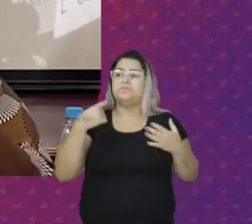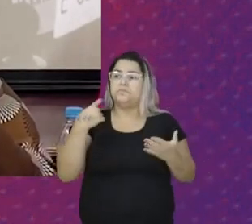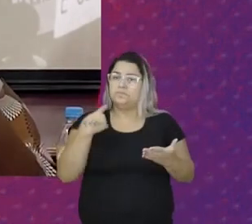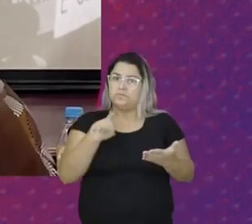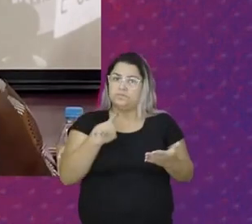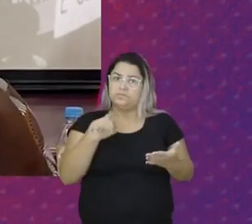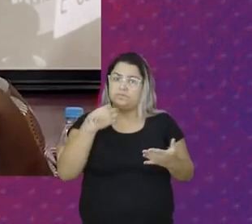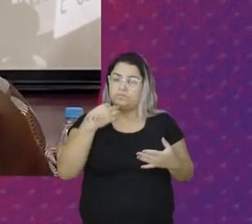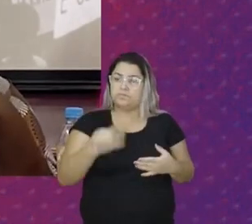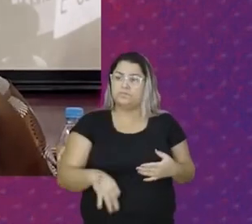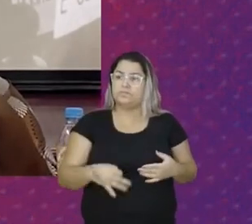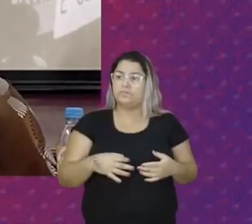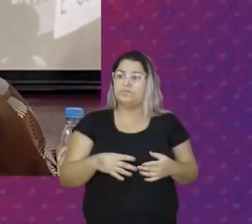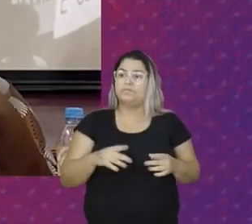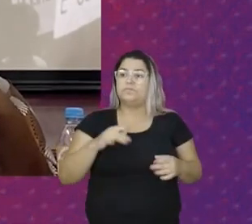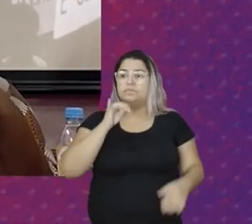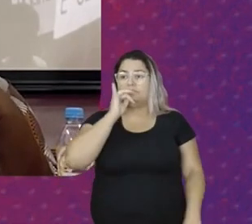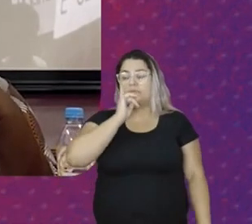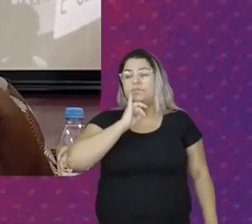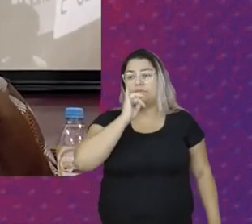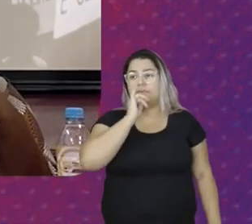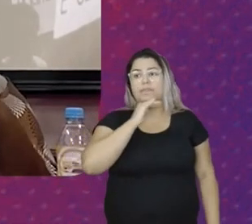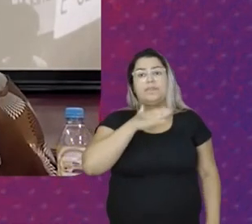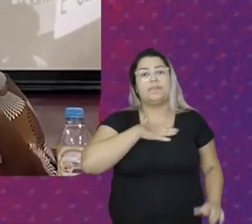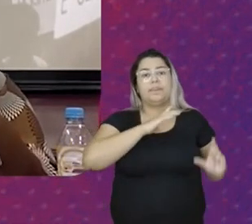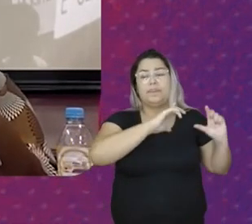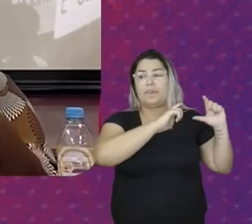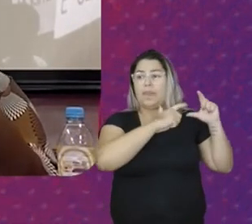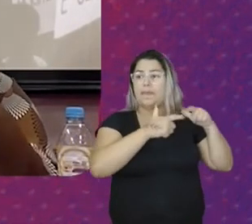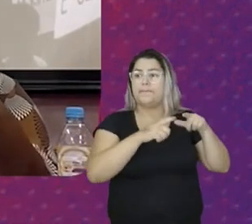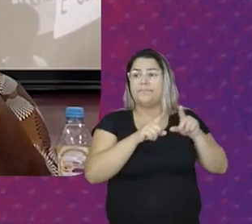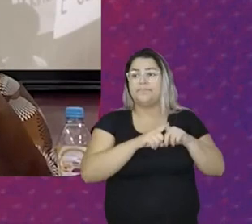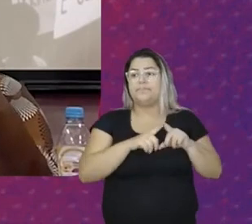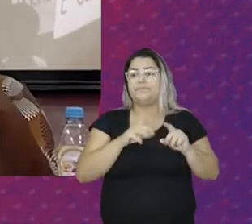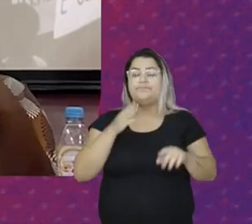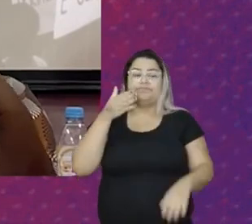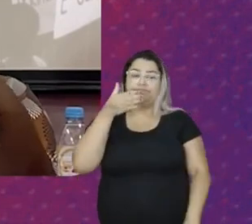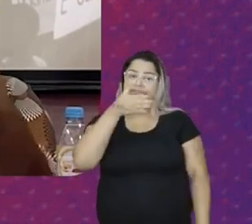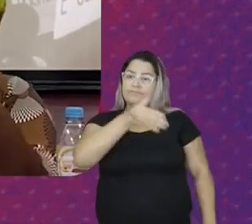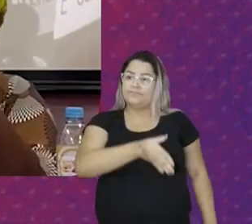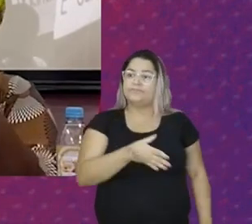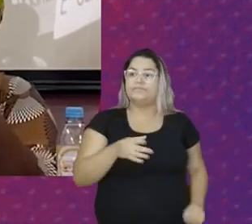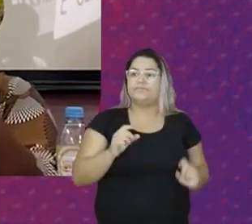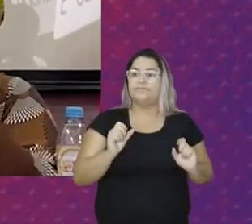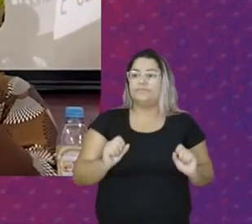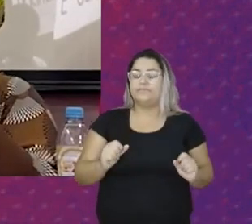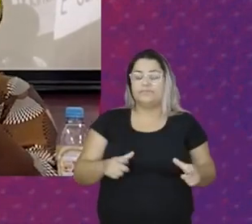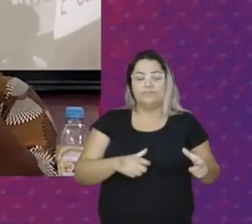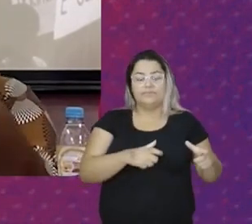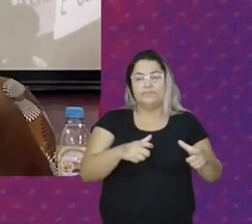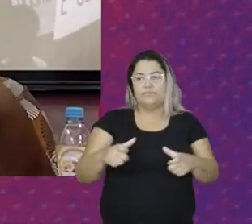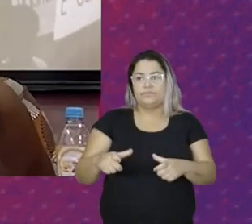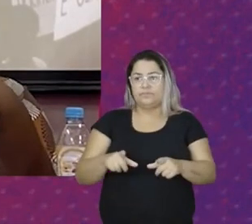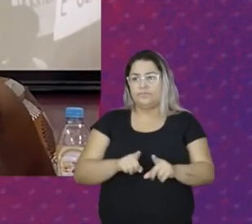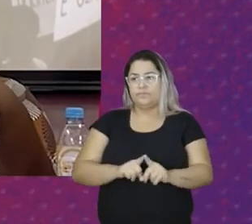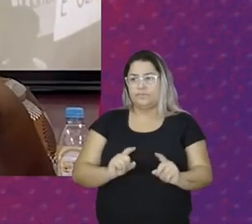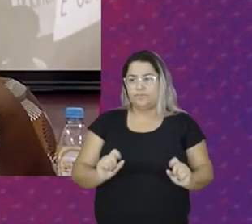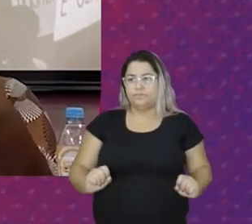afirmativas. Por exemplo, a minha geração muito pouco pôde frequentar esse espaço aqui que vocês